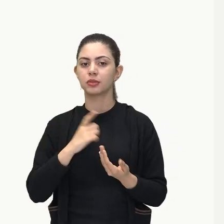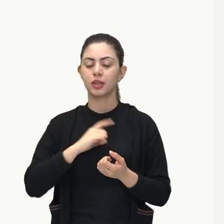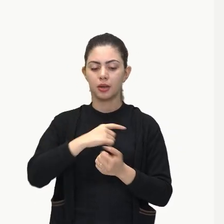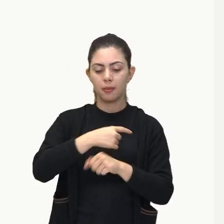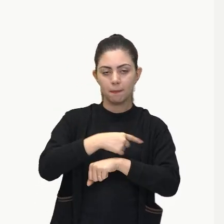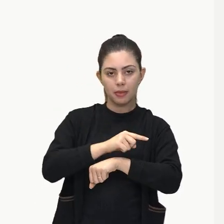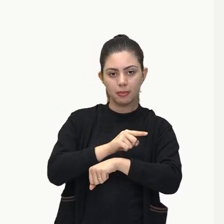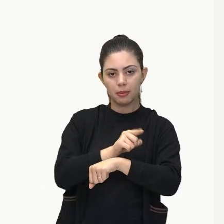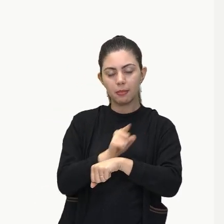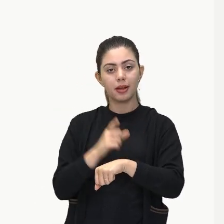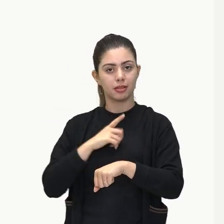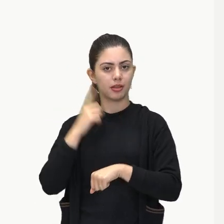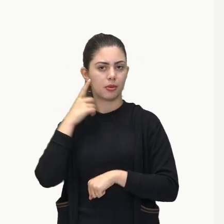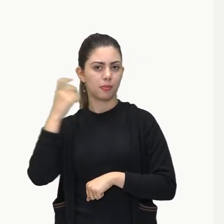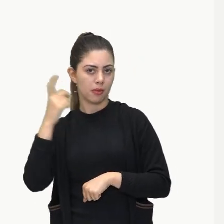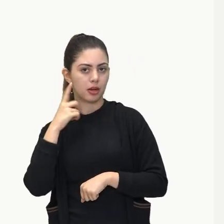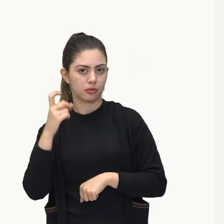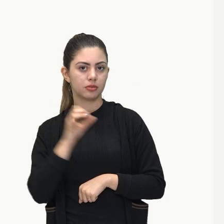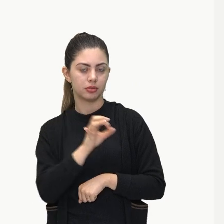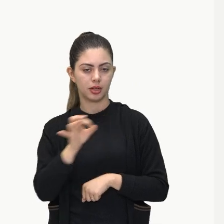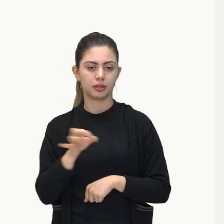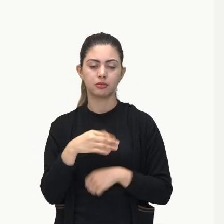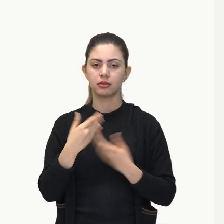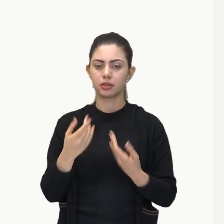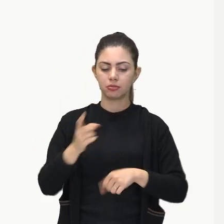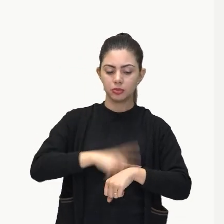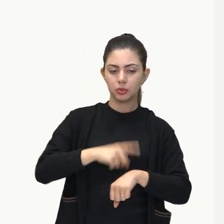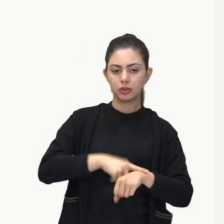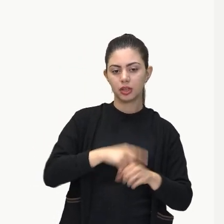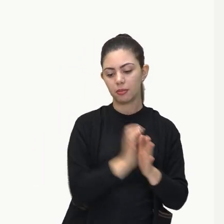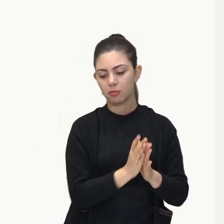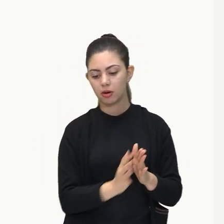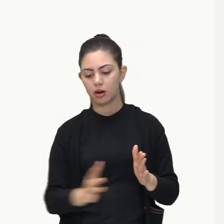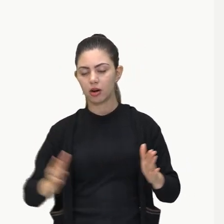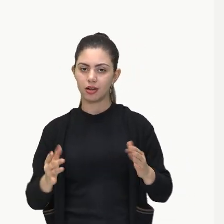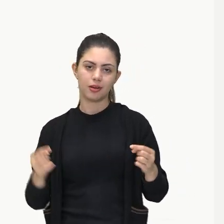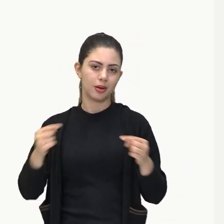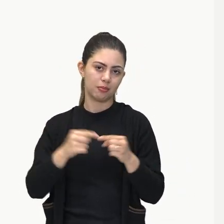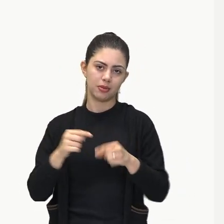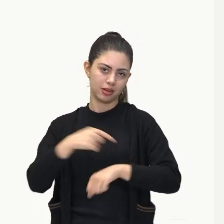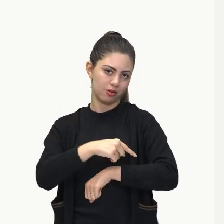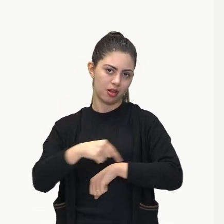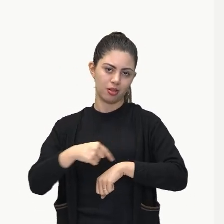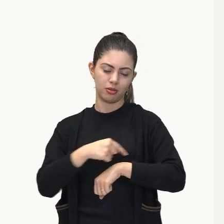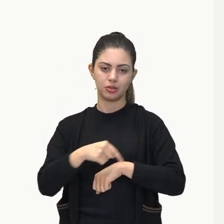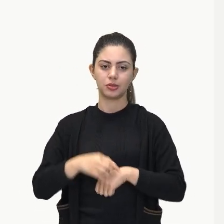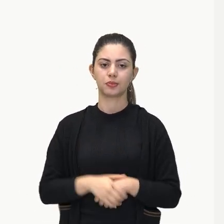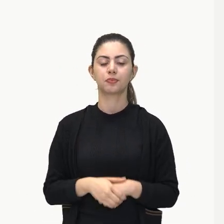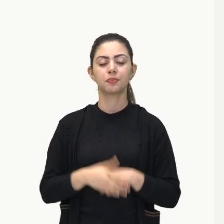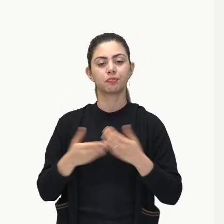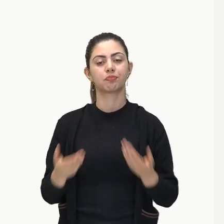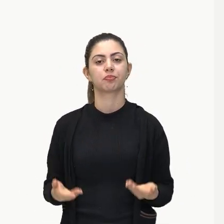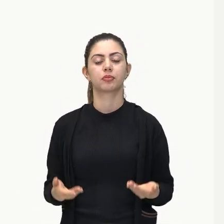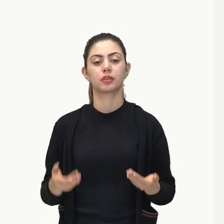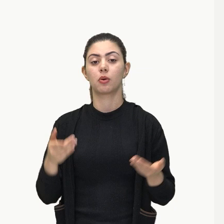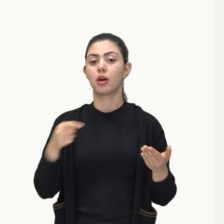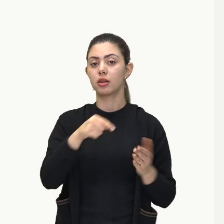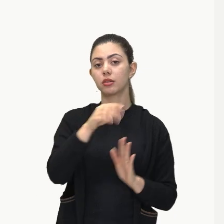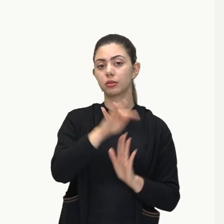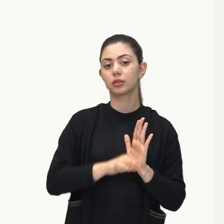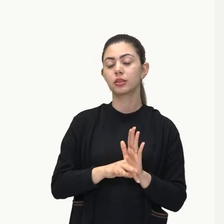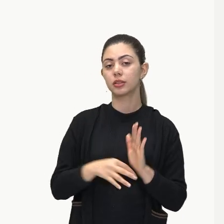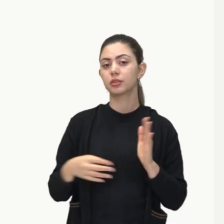passar do tempo. E tempo é uma ideia completamente atrelada a relógio. É importante que se diga que esse texto ele faz parte de